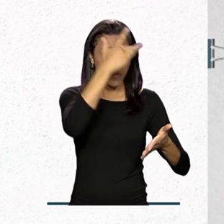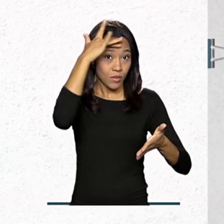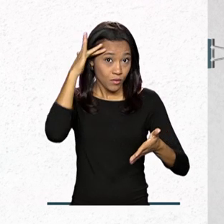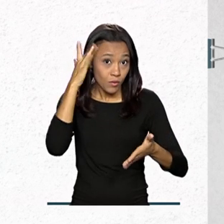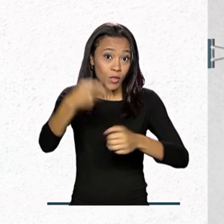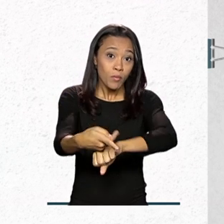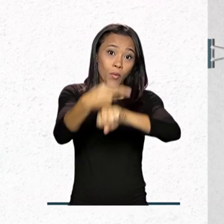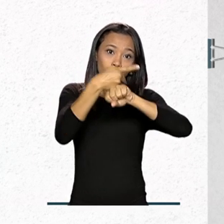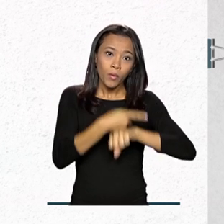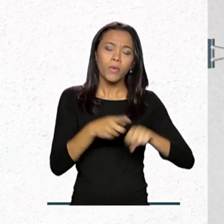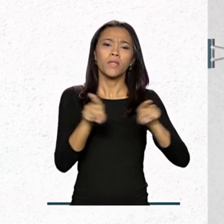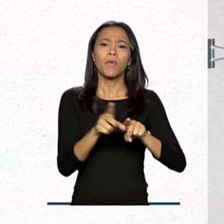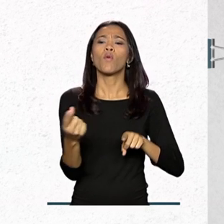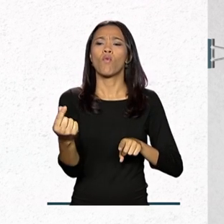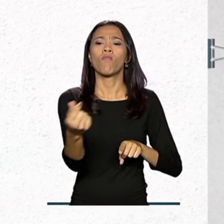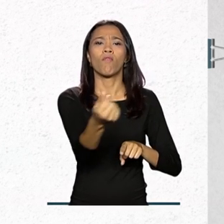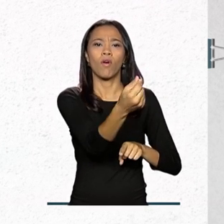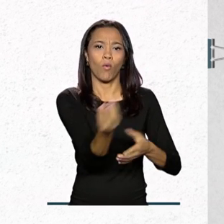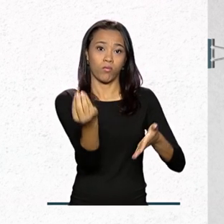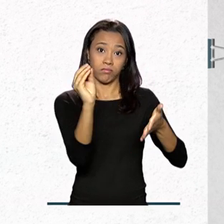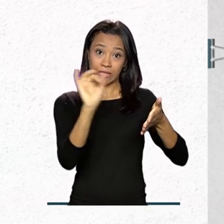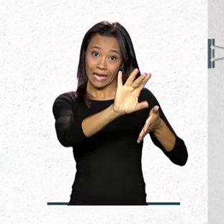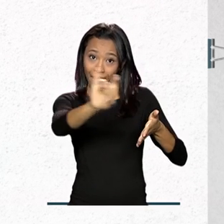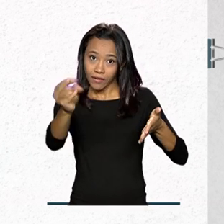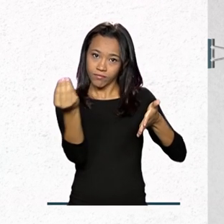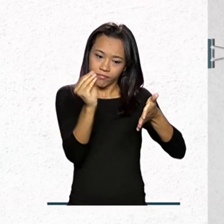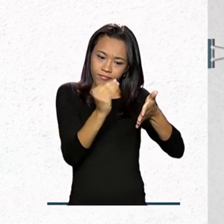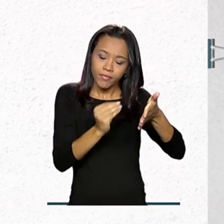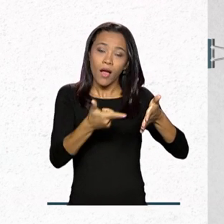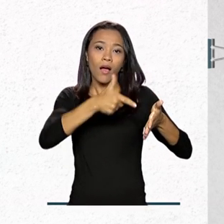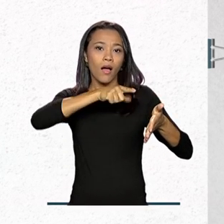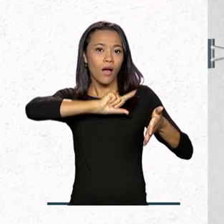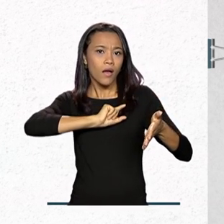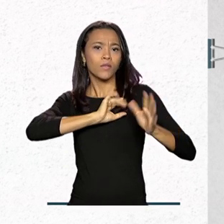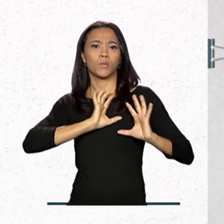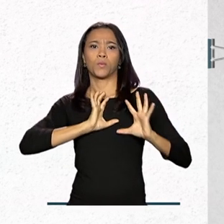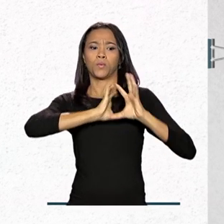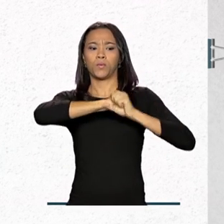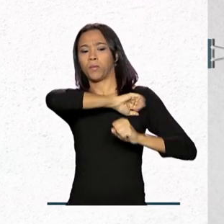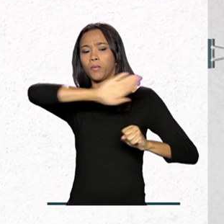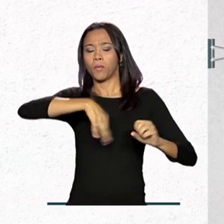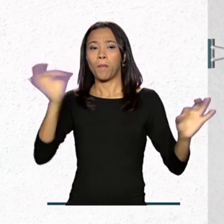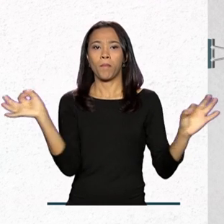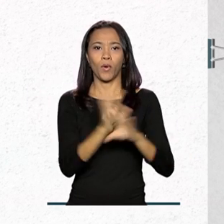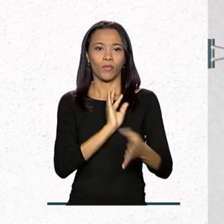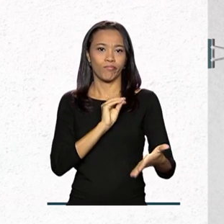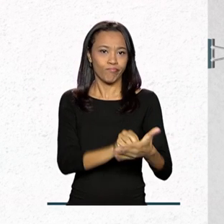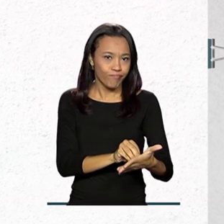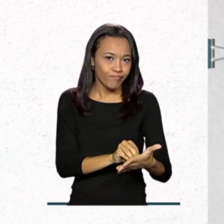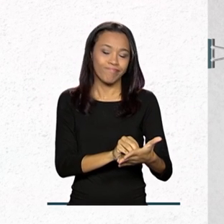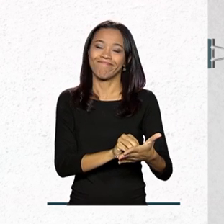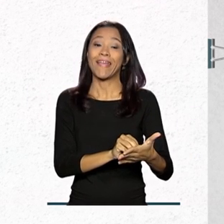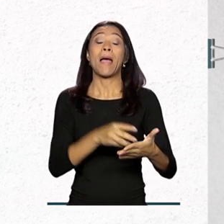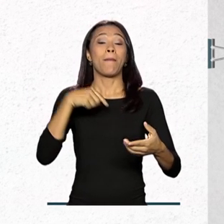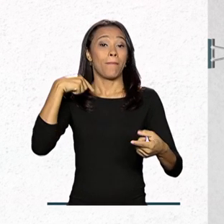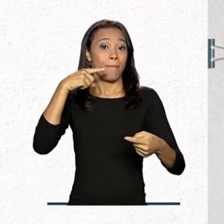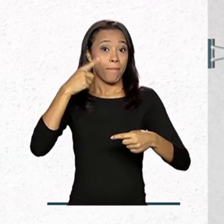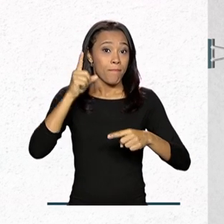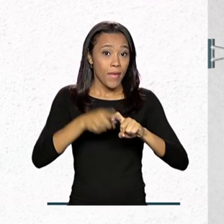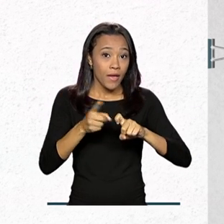atendido e os valores recebidos de cada um. Antes, apenas o somatório mensal era exigido. Médicos,